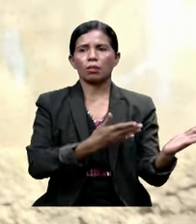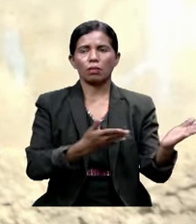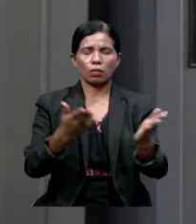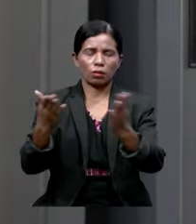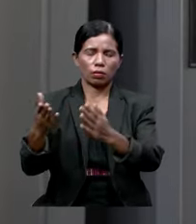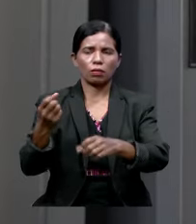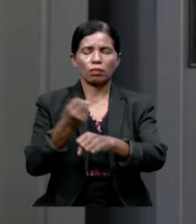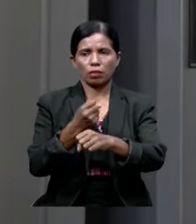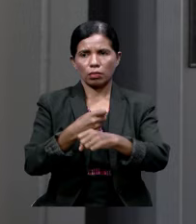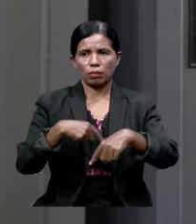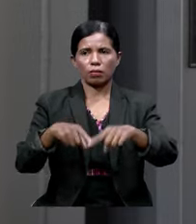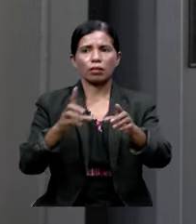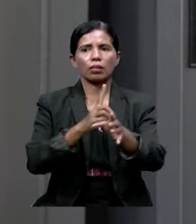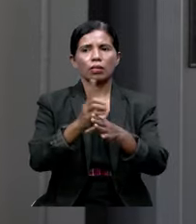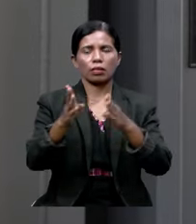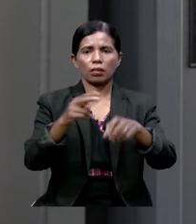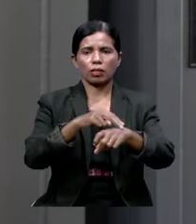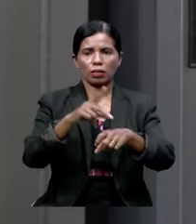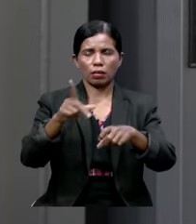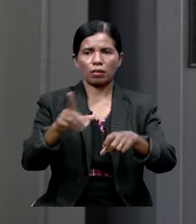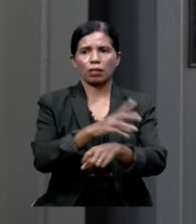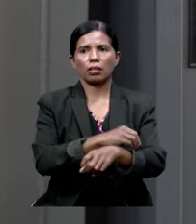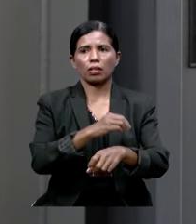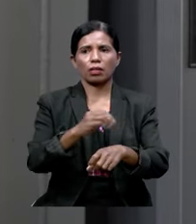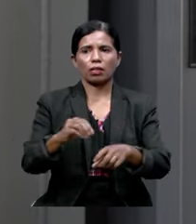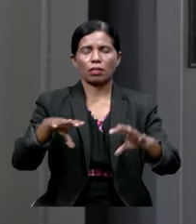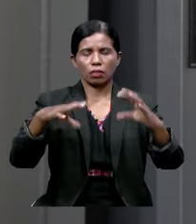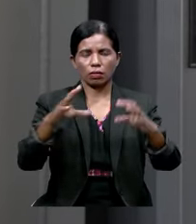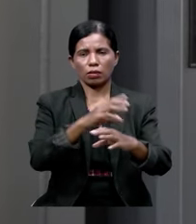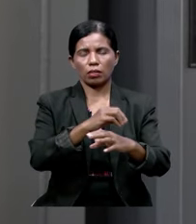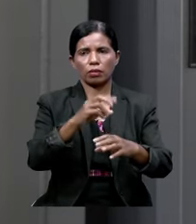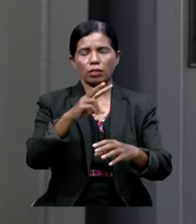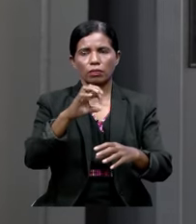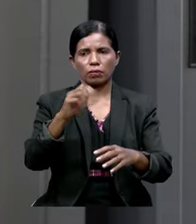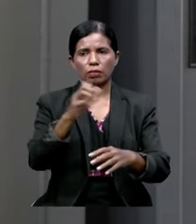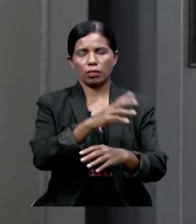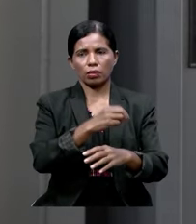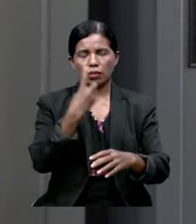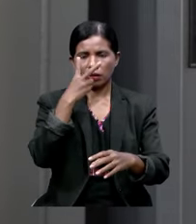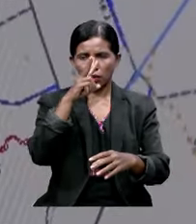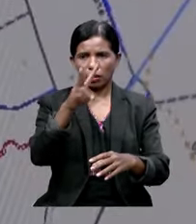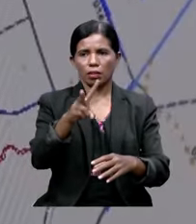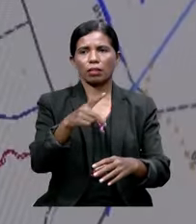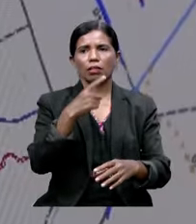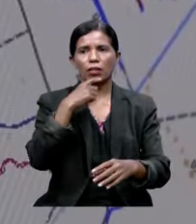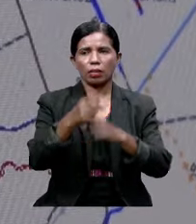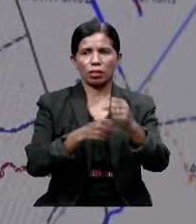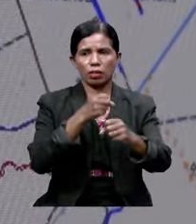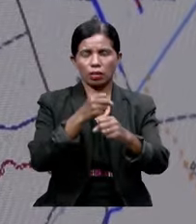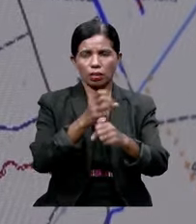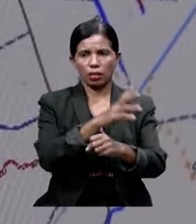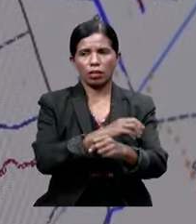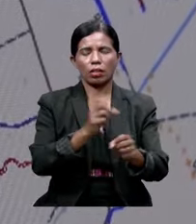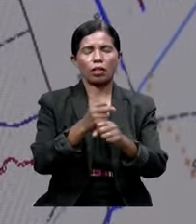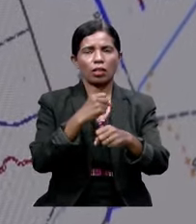basira. Diretora Nacional Manutenção no Conservação Vias Rodoviárias ATT tina ne nia parte